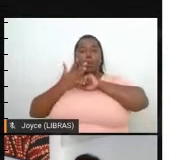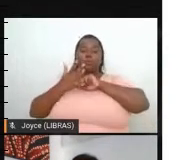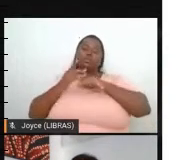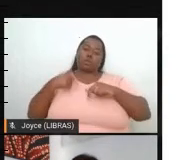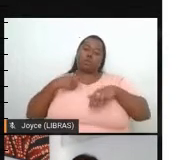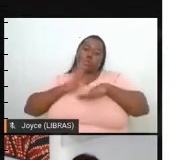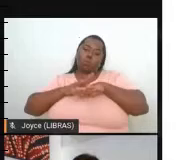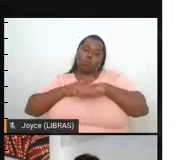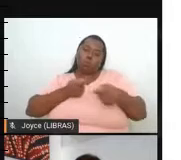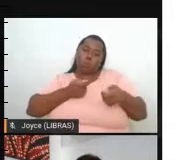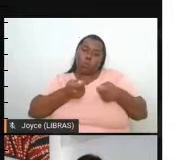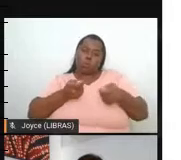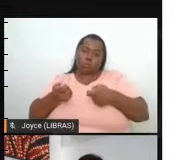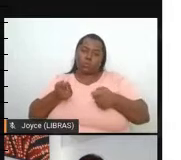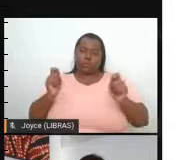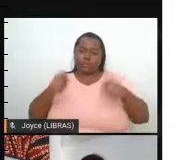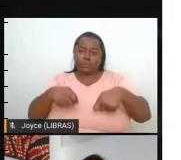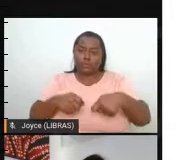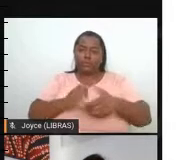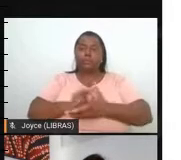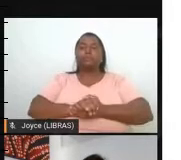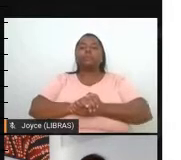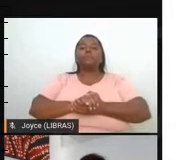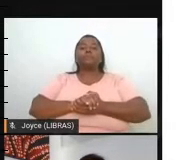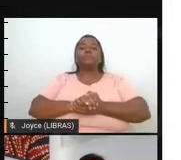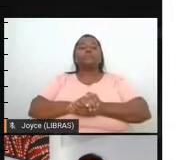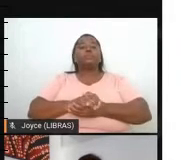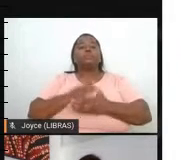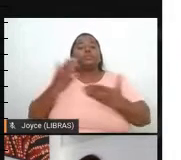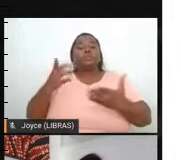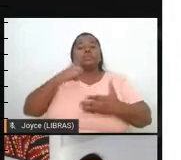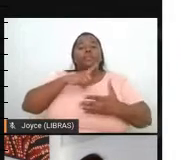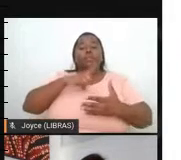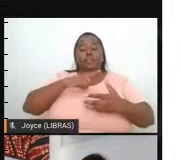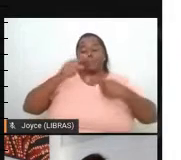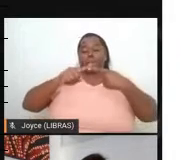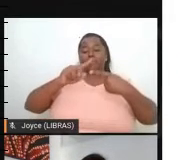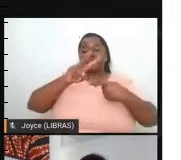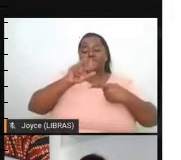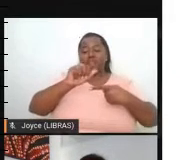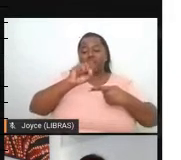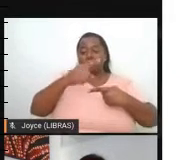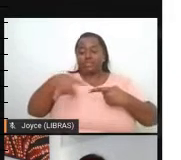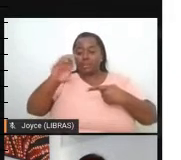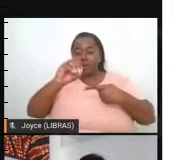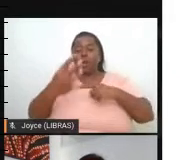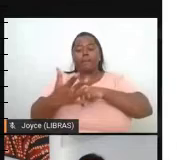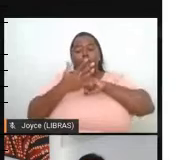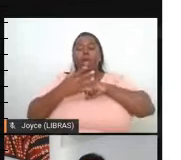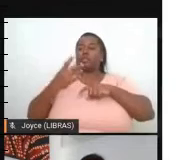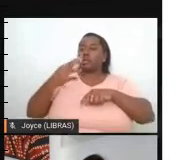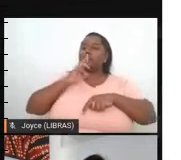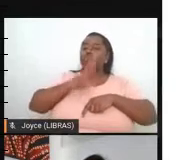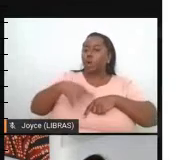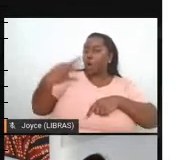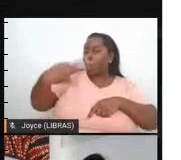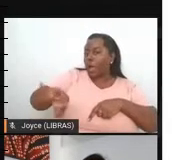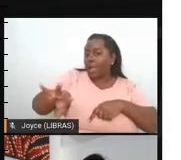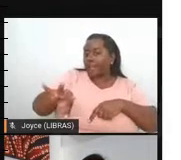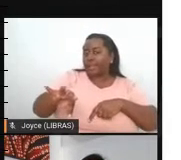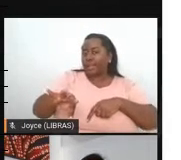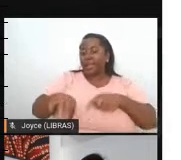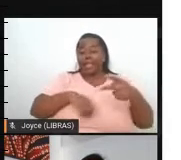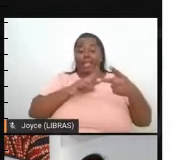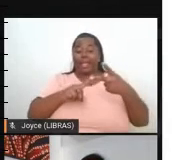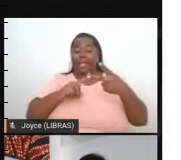tá? E aí vai aparecer, olha, na vazão, no primeiro item, sua resposta foi correta. Então, vejam, ele errou a pressão,